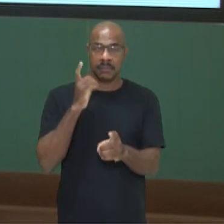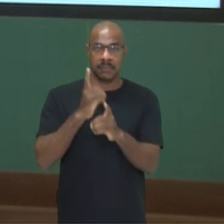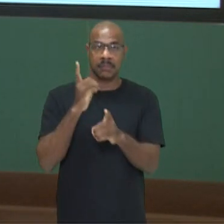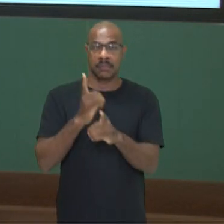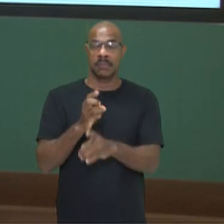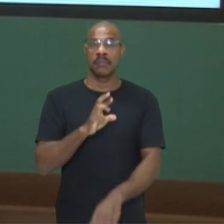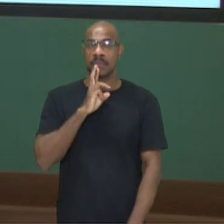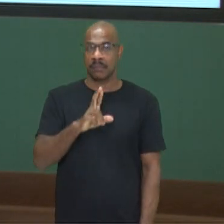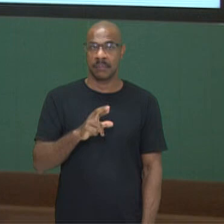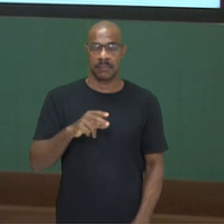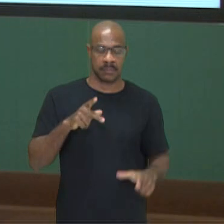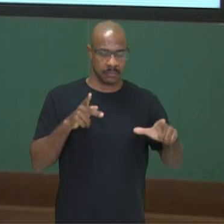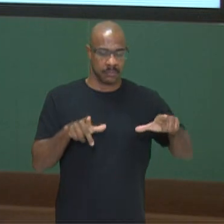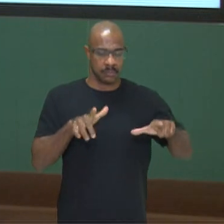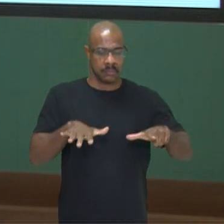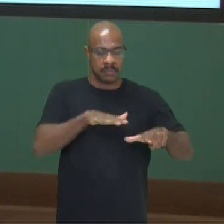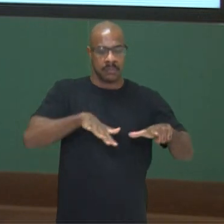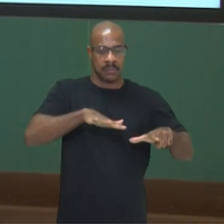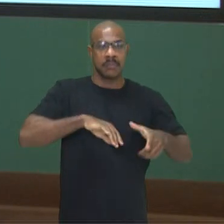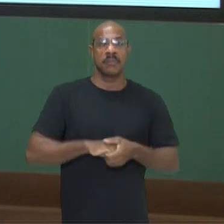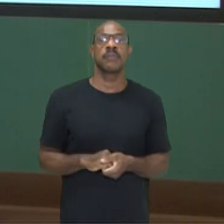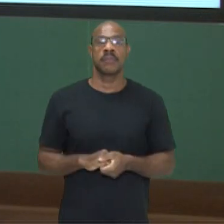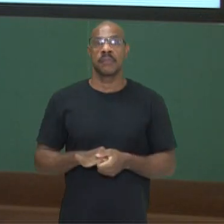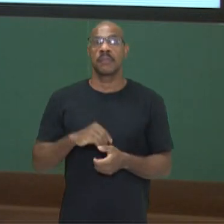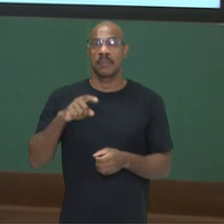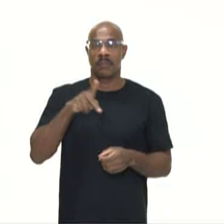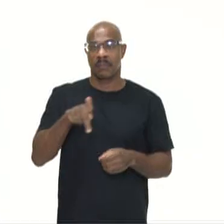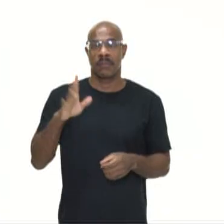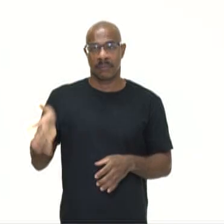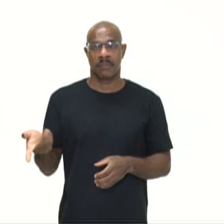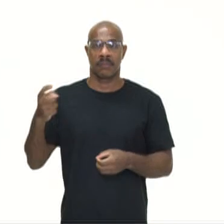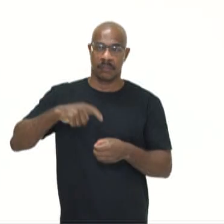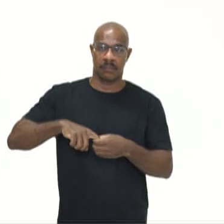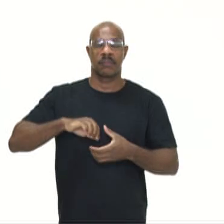do perímetro, ok? A professora já volta.